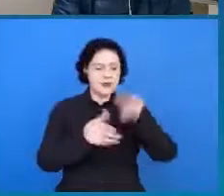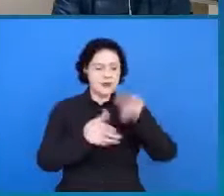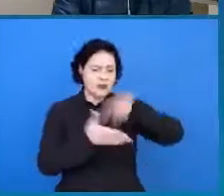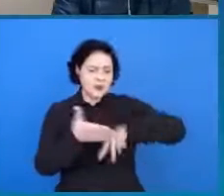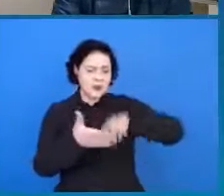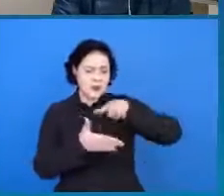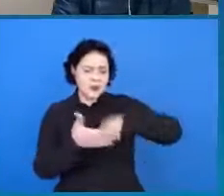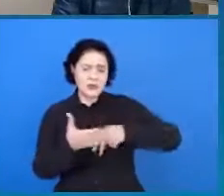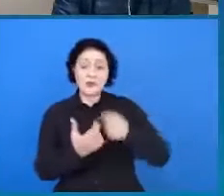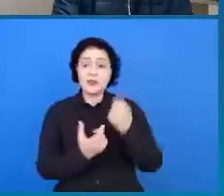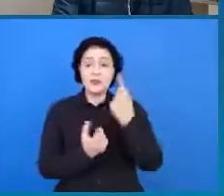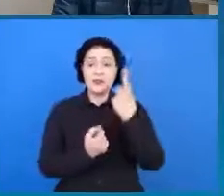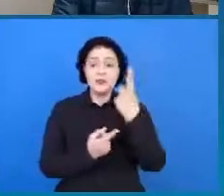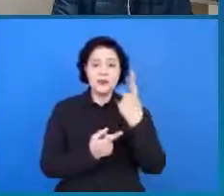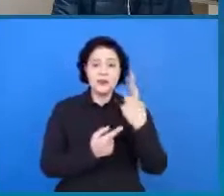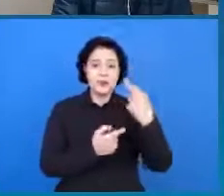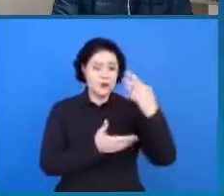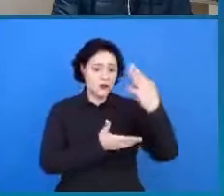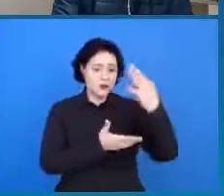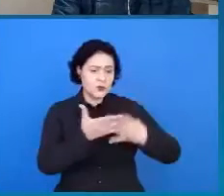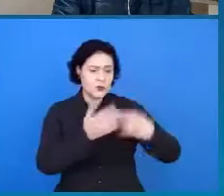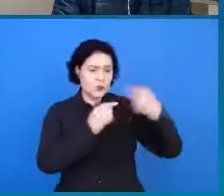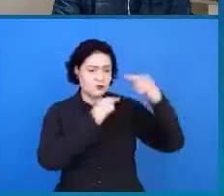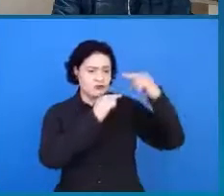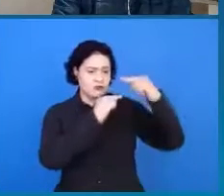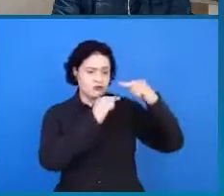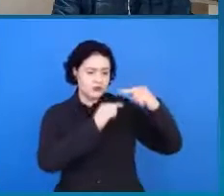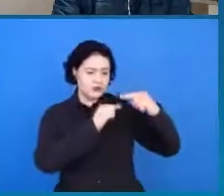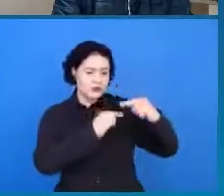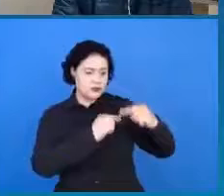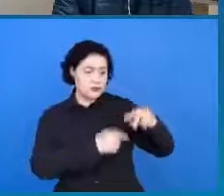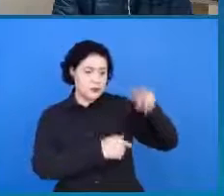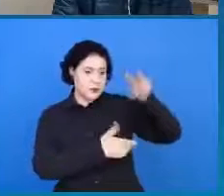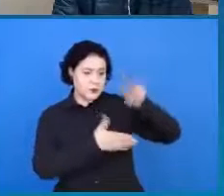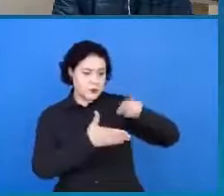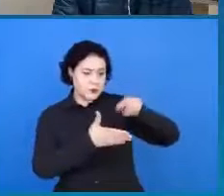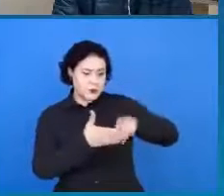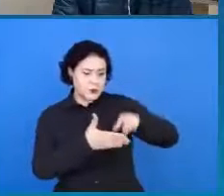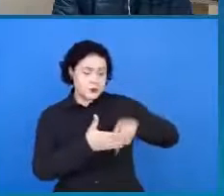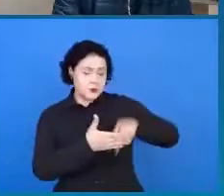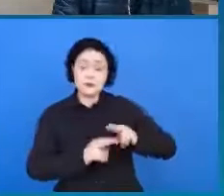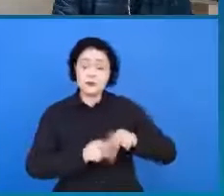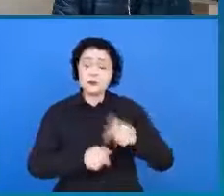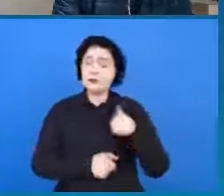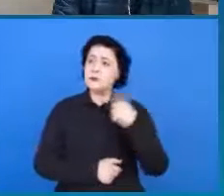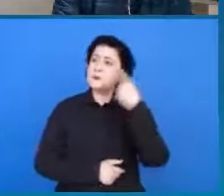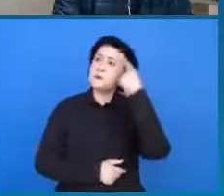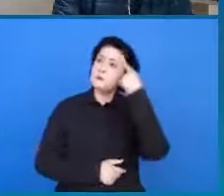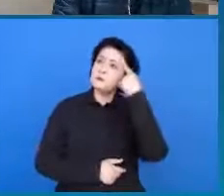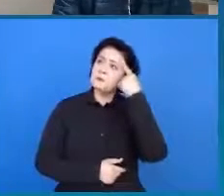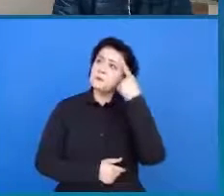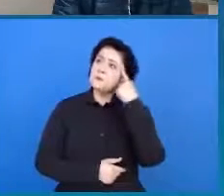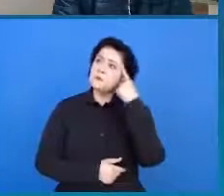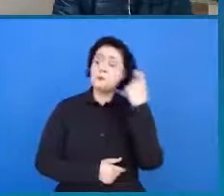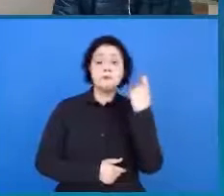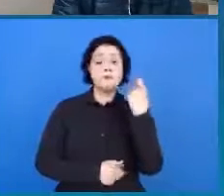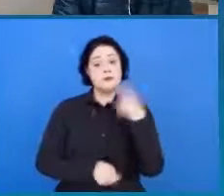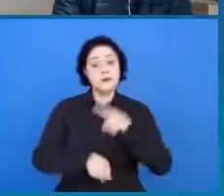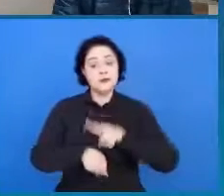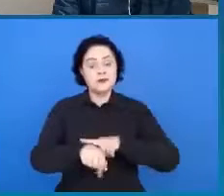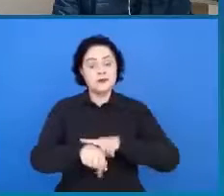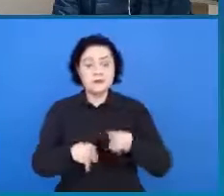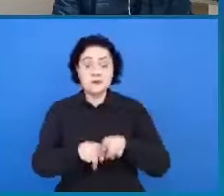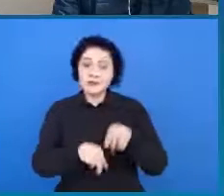algumas alguns trechos de livros e então me surgiu naquele momento a ideia de também